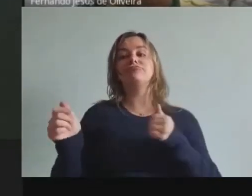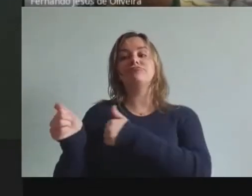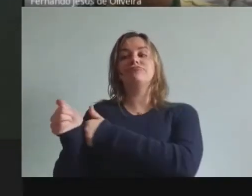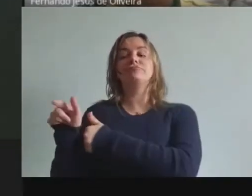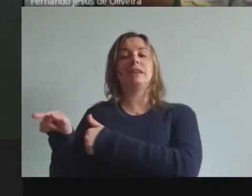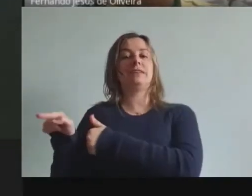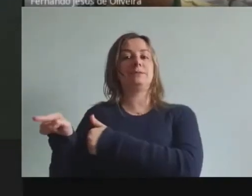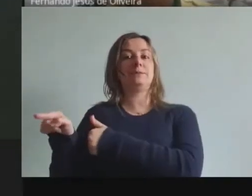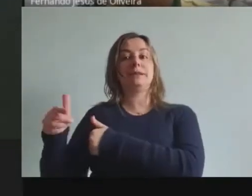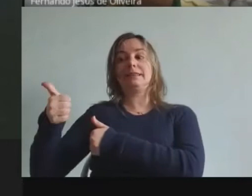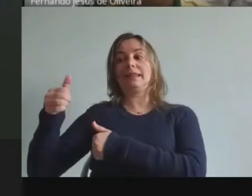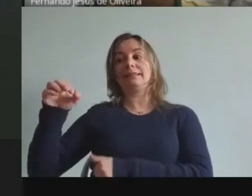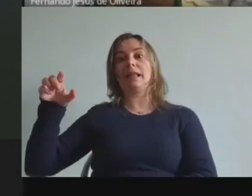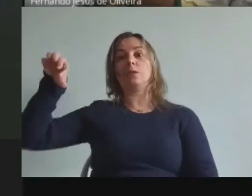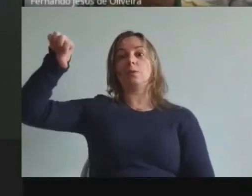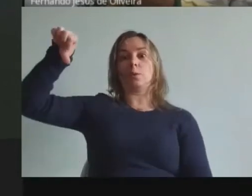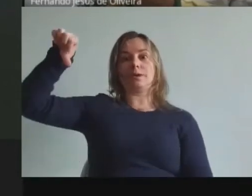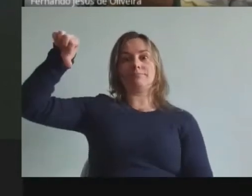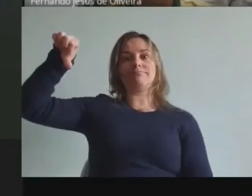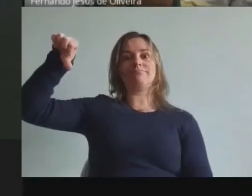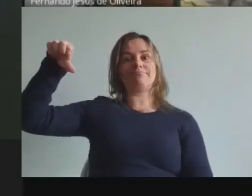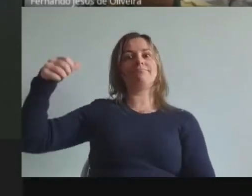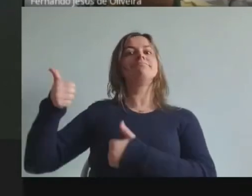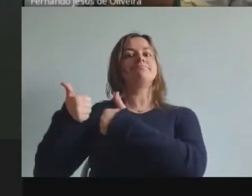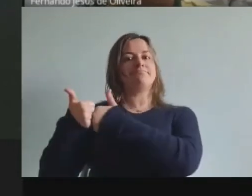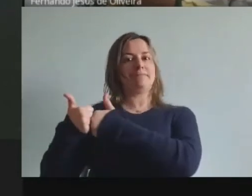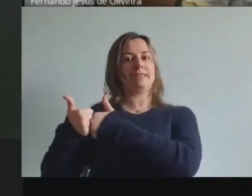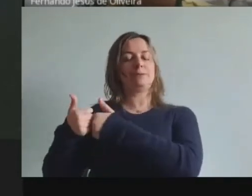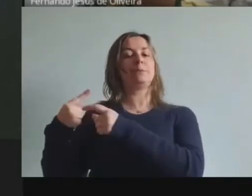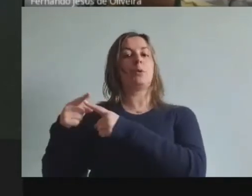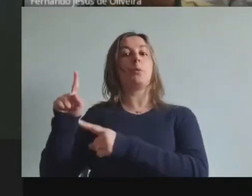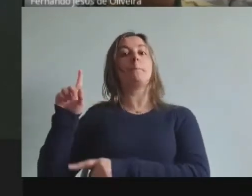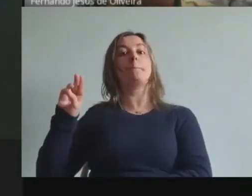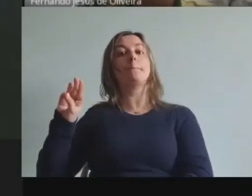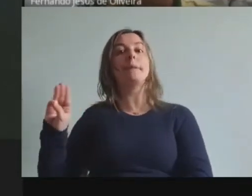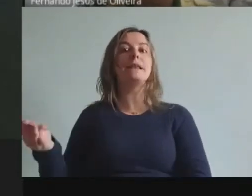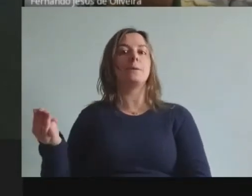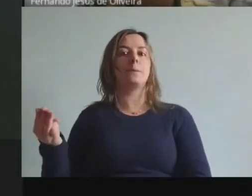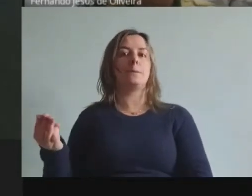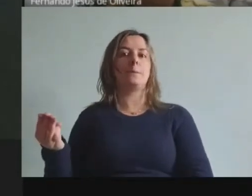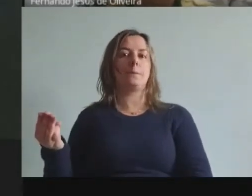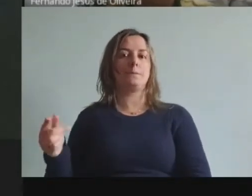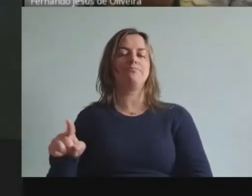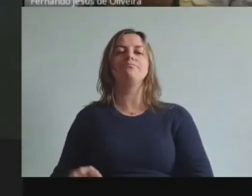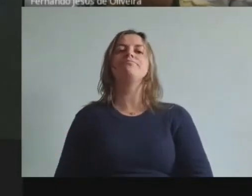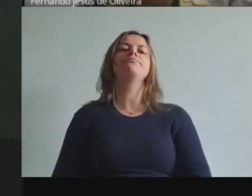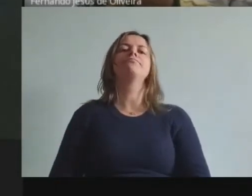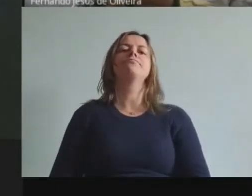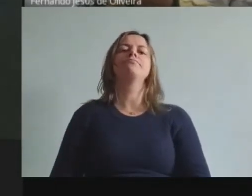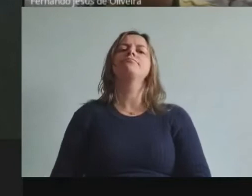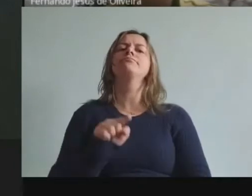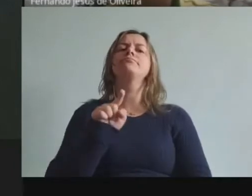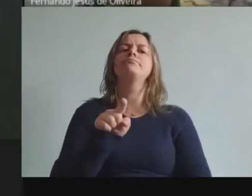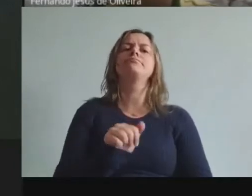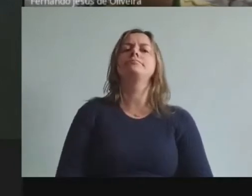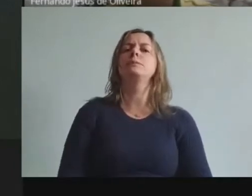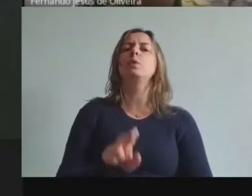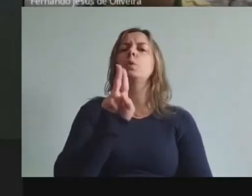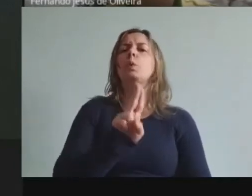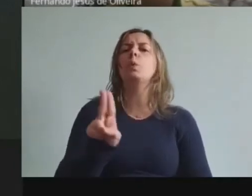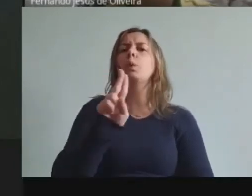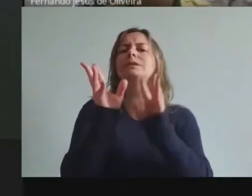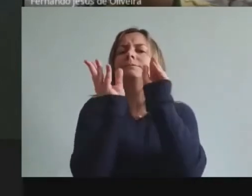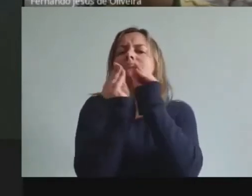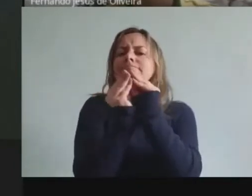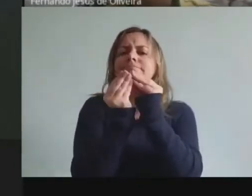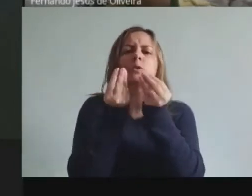é 1 bilhão. Beleza? Bom, e quando que a gente usa a ordem de grandeza? A gente usa